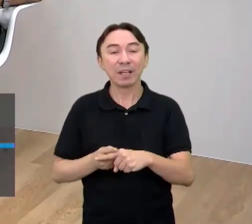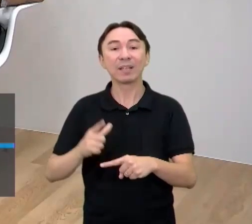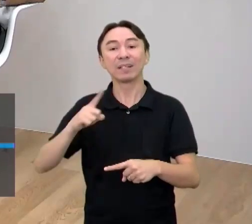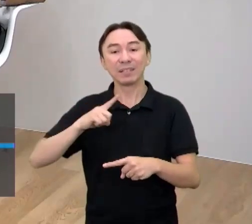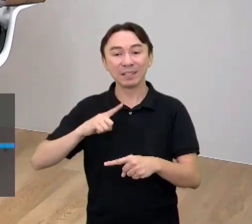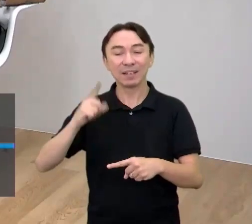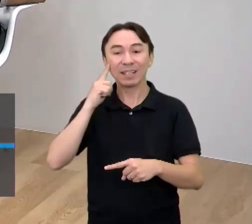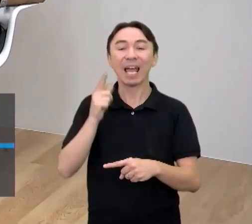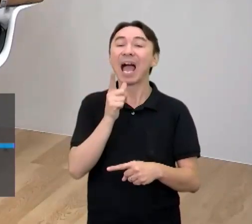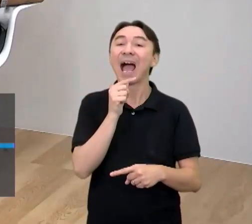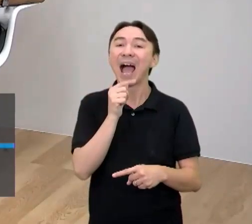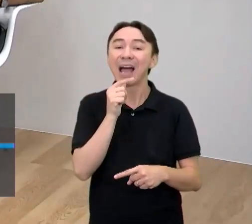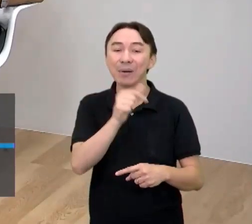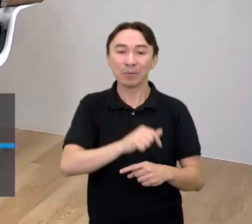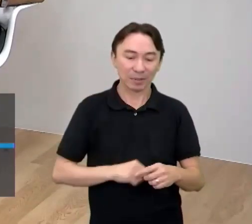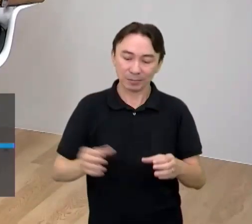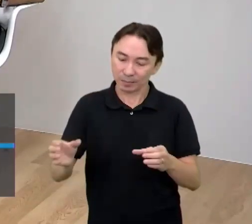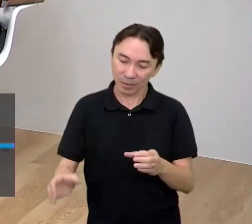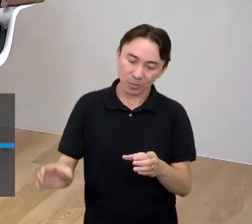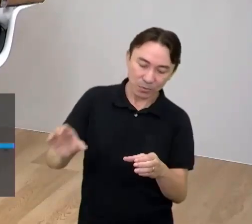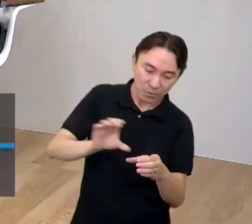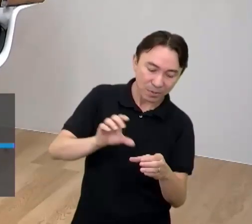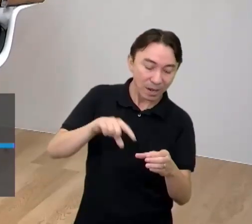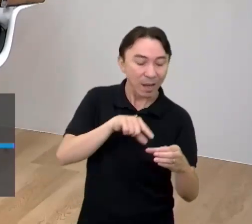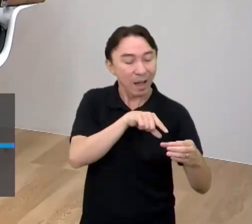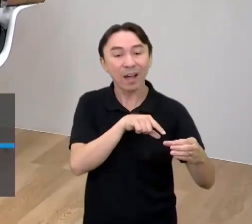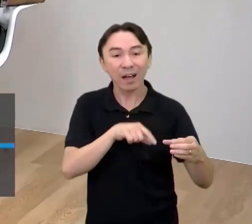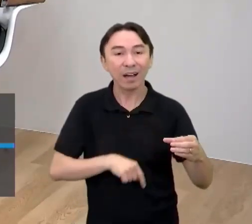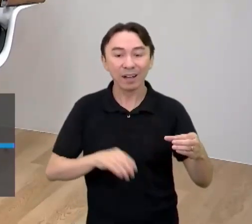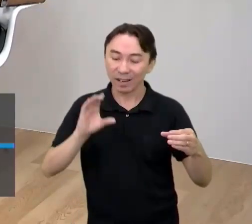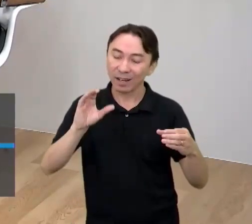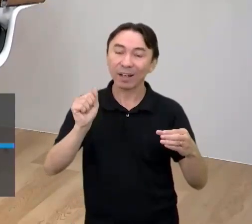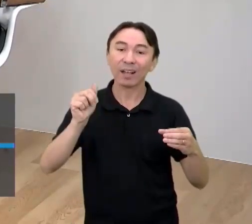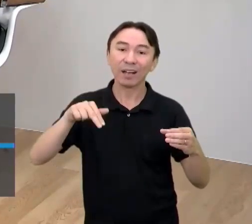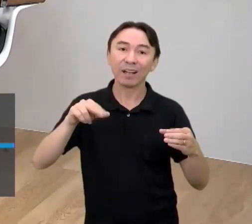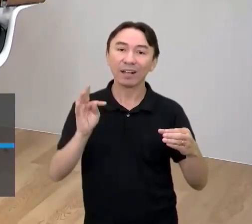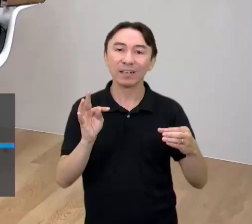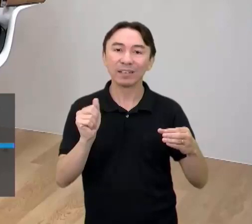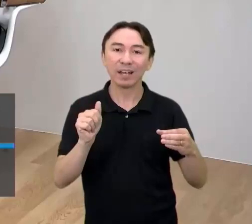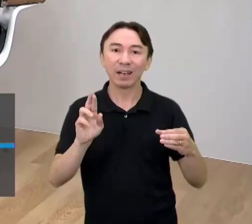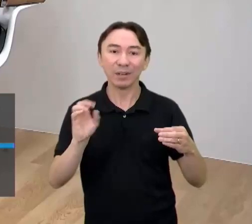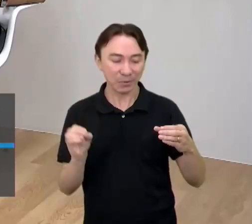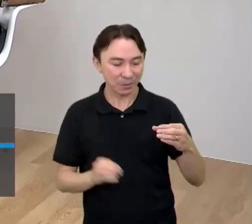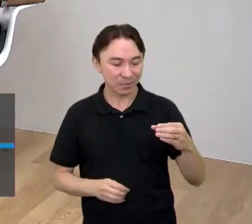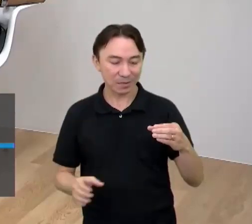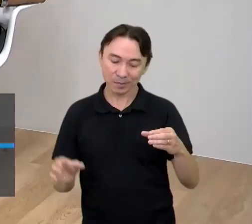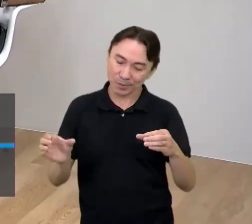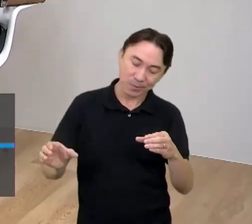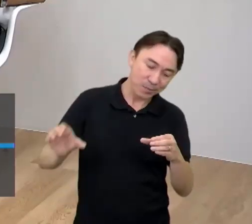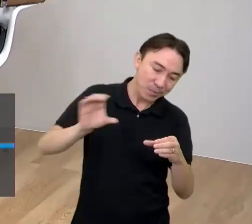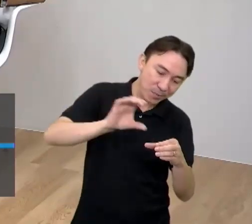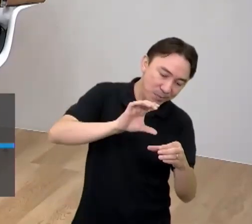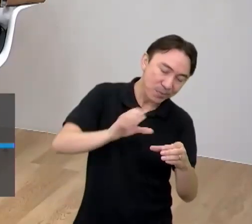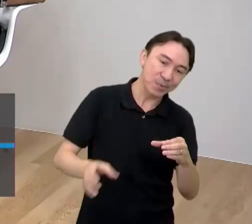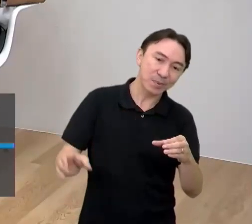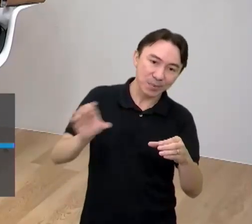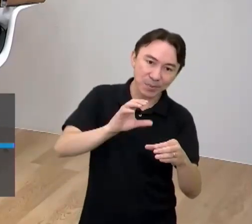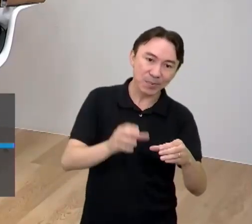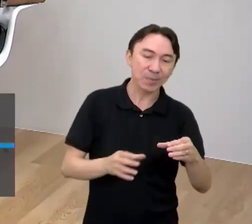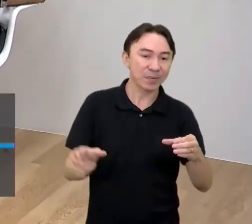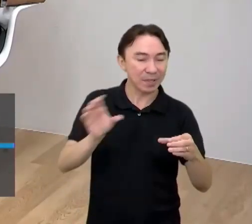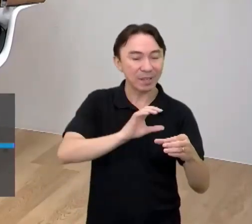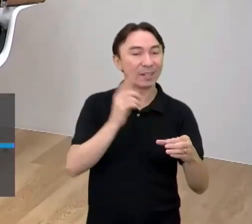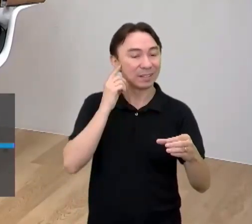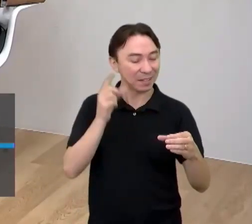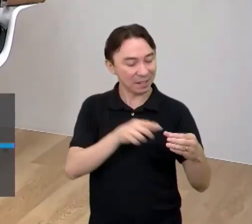cântaros. Nossa. Eles armazenavam, sabe, bolsas. Com a